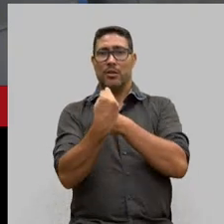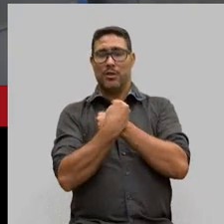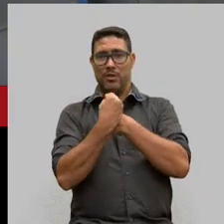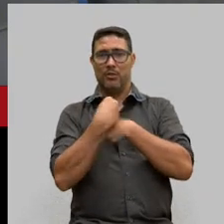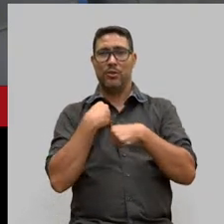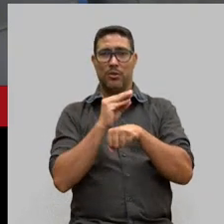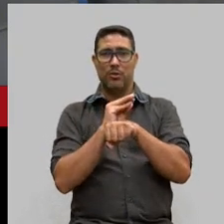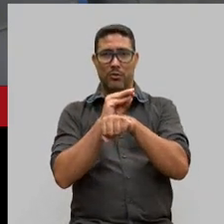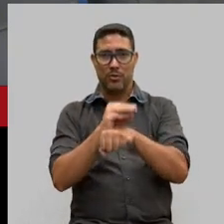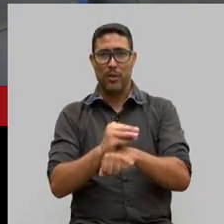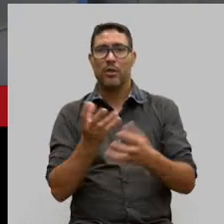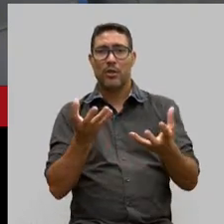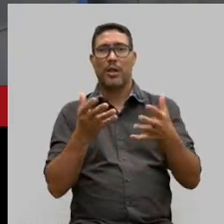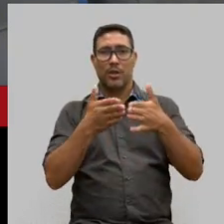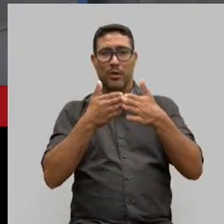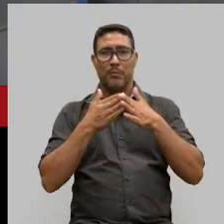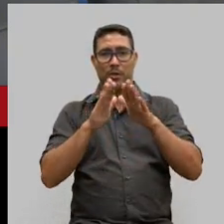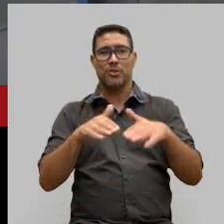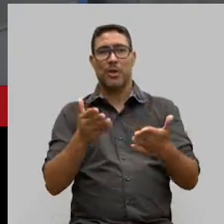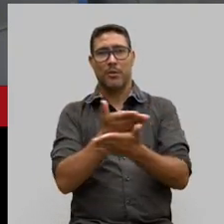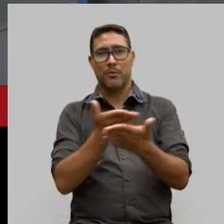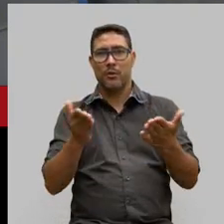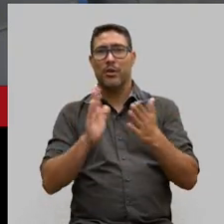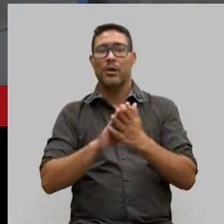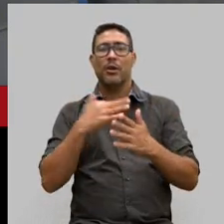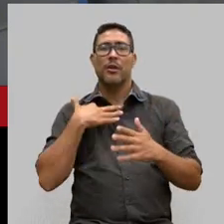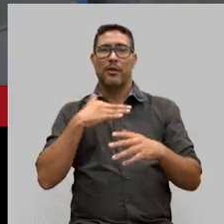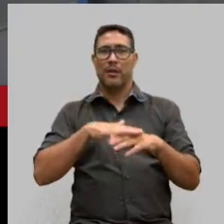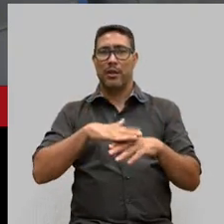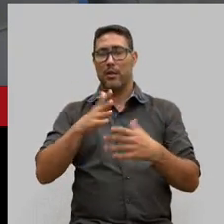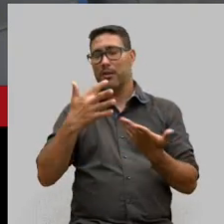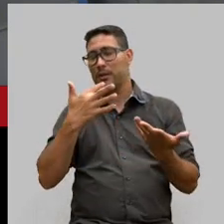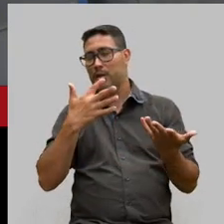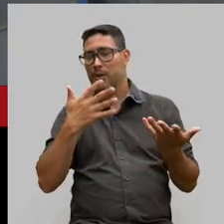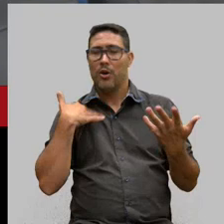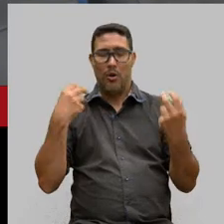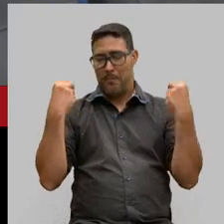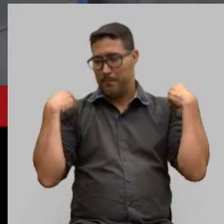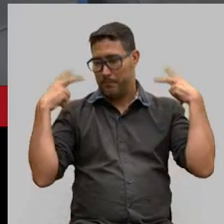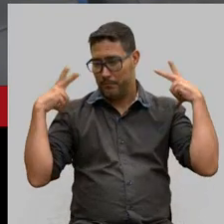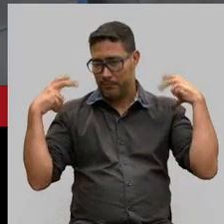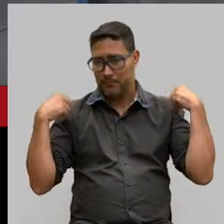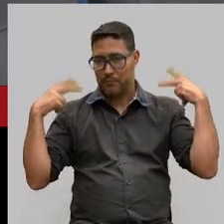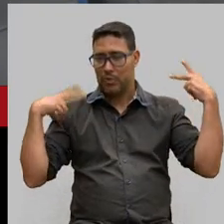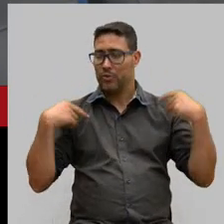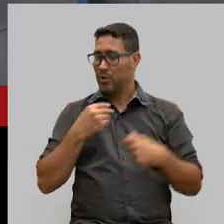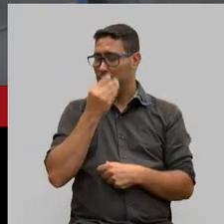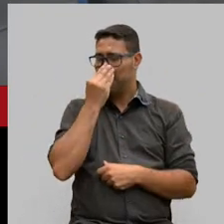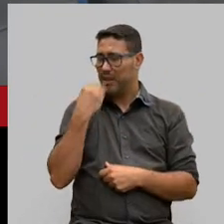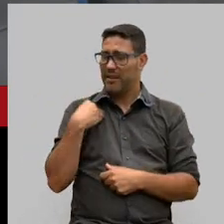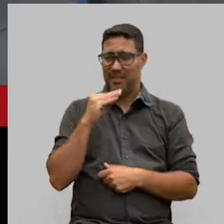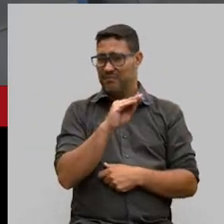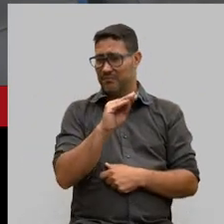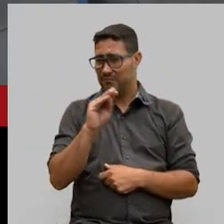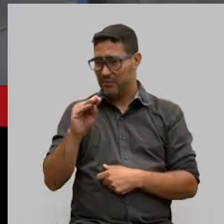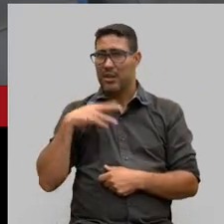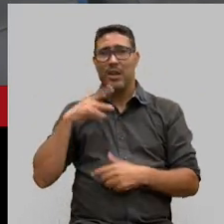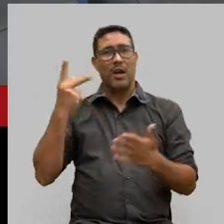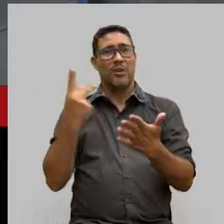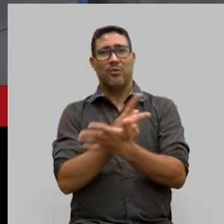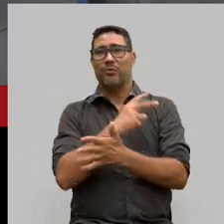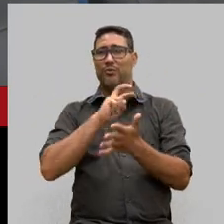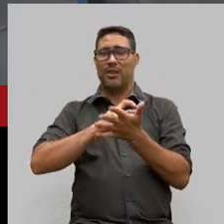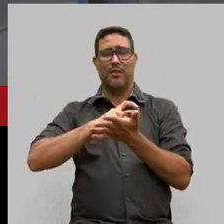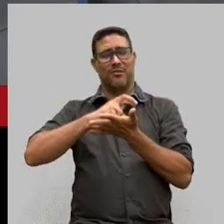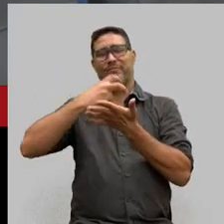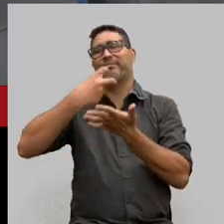agora eu quero pedir a vocês os empresários de ônibus os motoristas olha de mal visto pra gente eu despenquei outro com a minha filha ele não me prestou